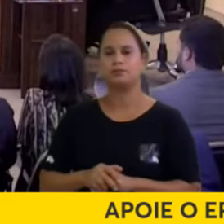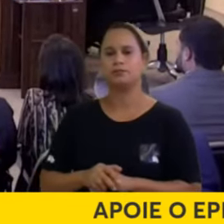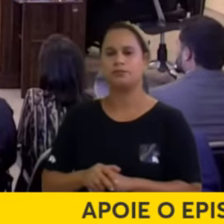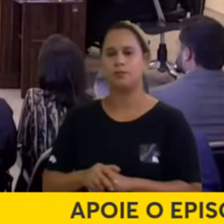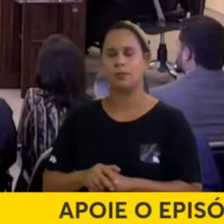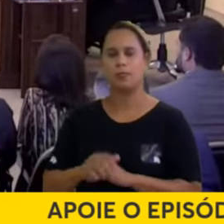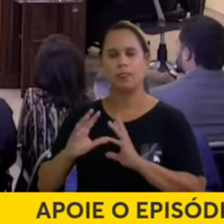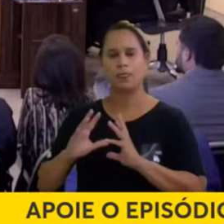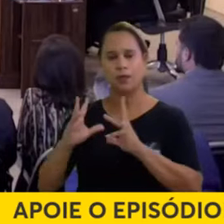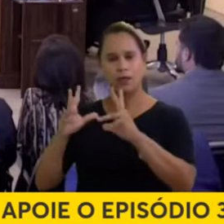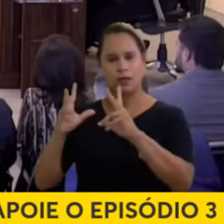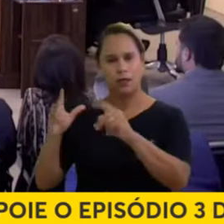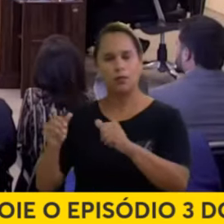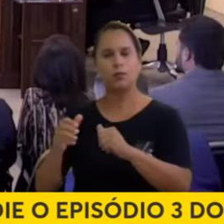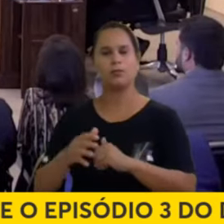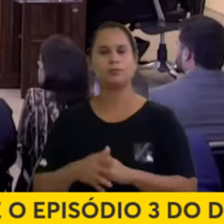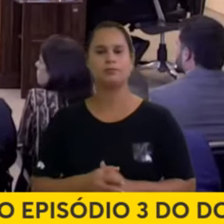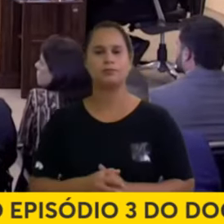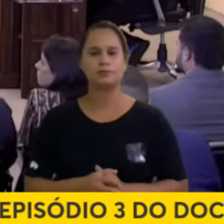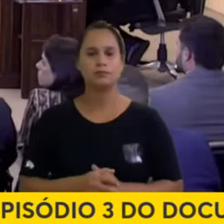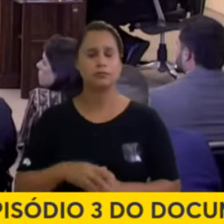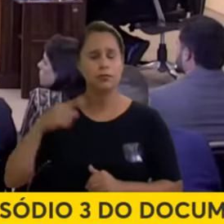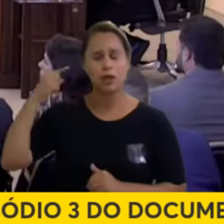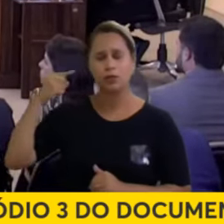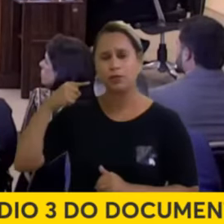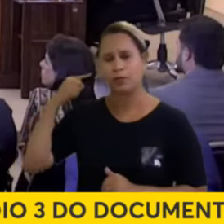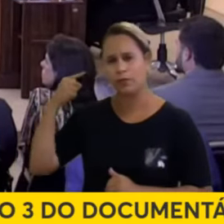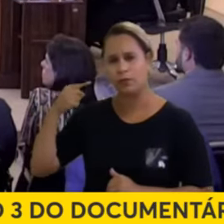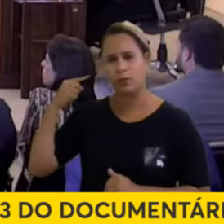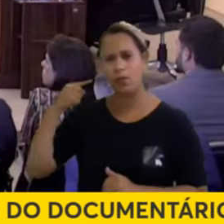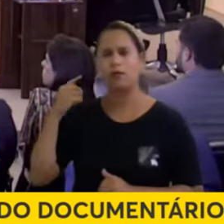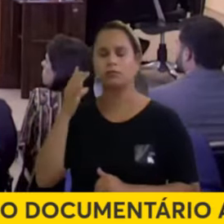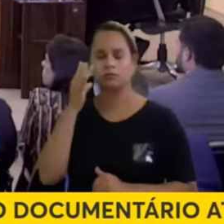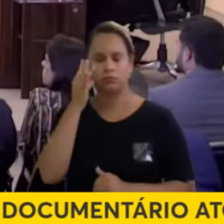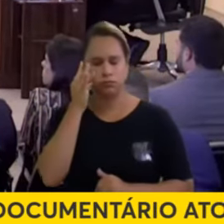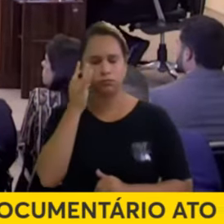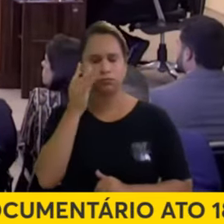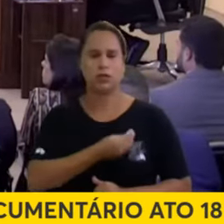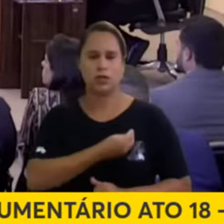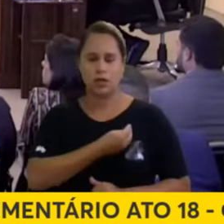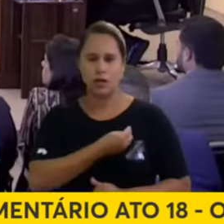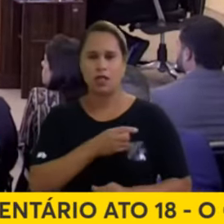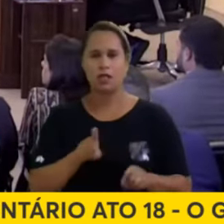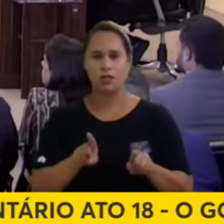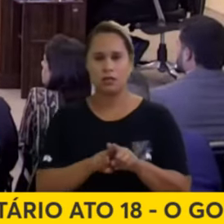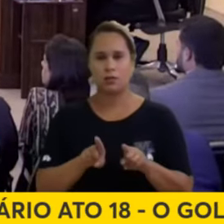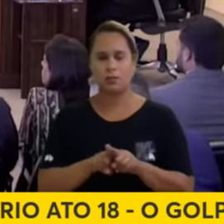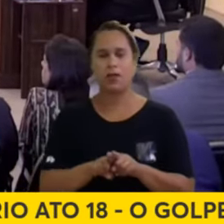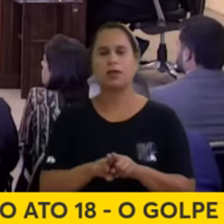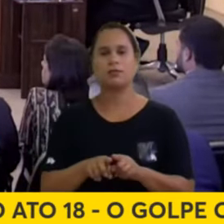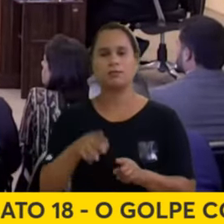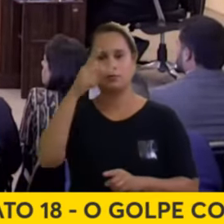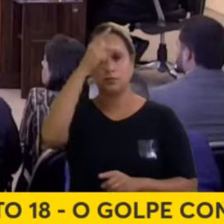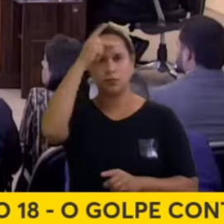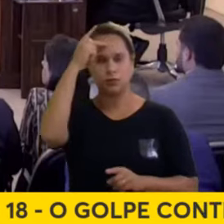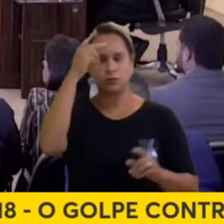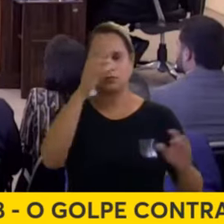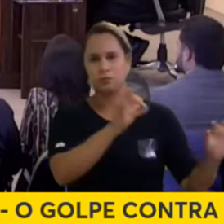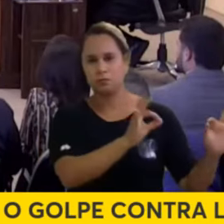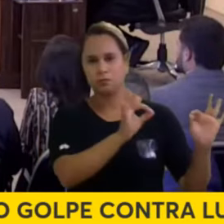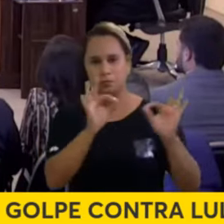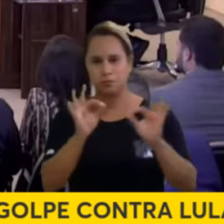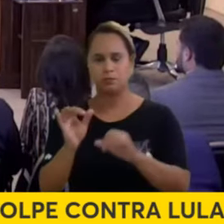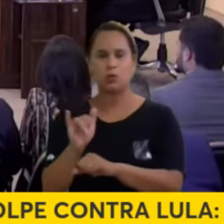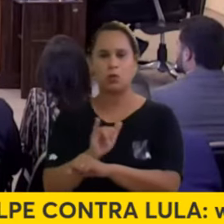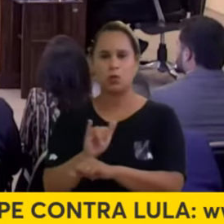eleitoral advogados que se encontram presentes assim como todos aqueles que nos acompanham pelo YouTube com esta breve saudação